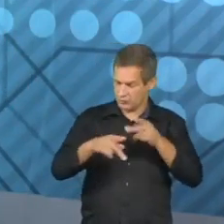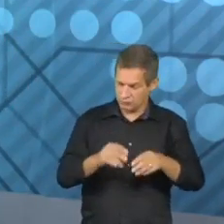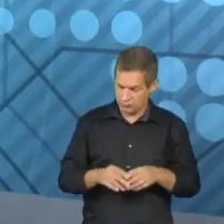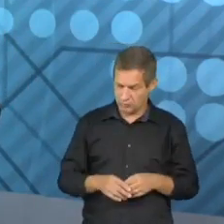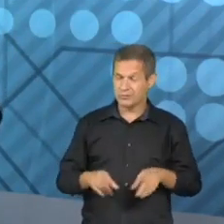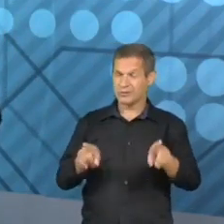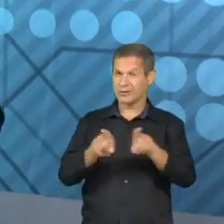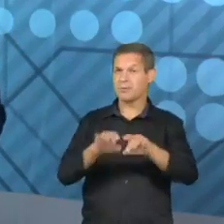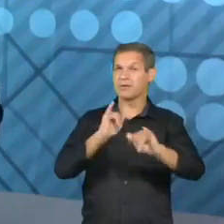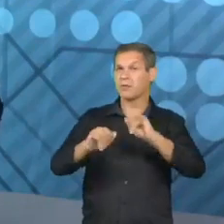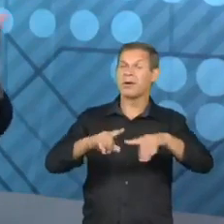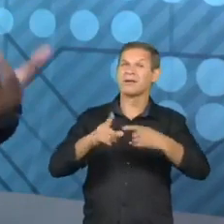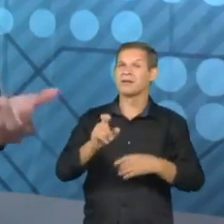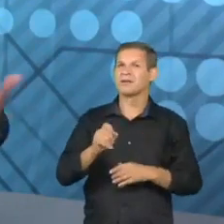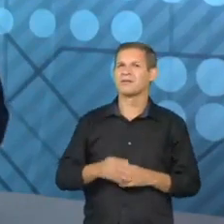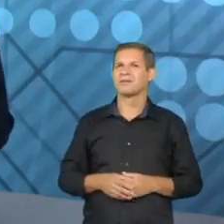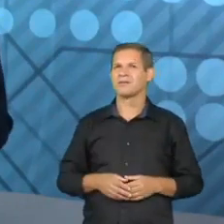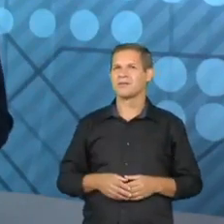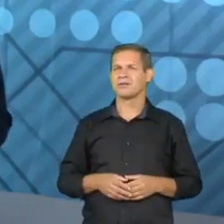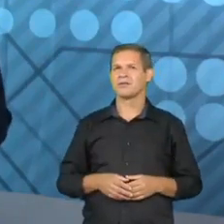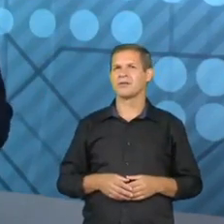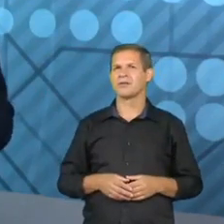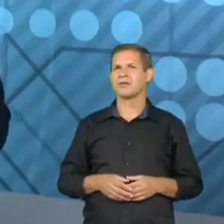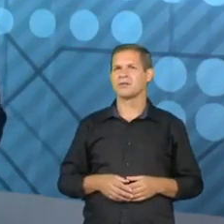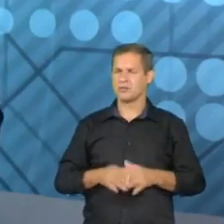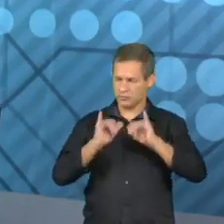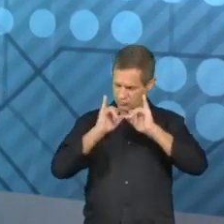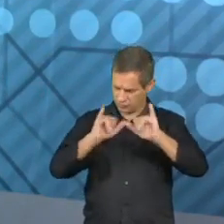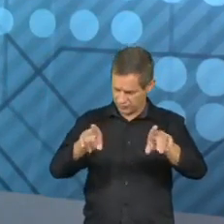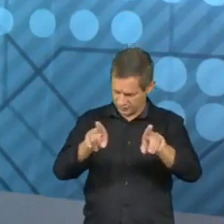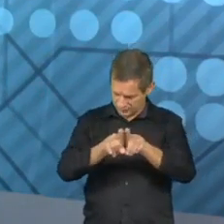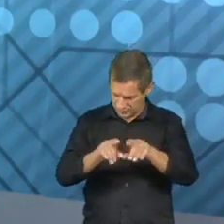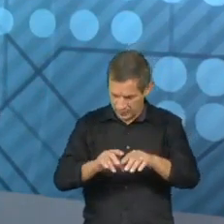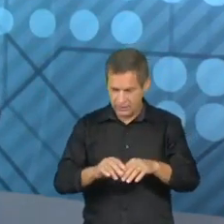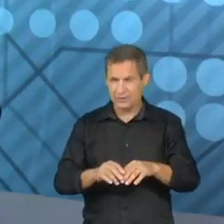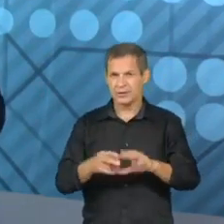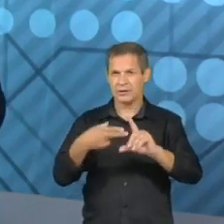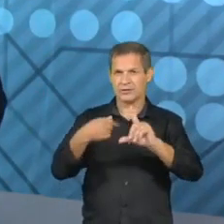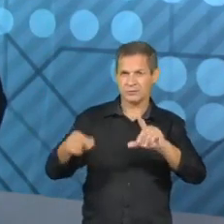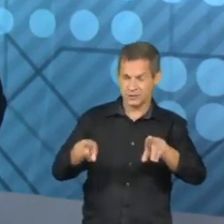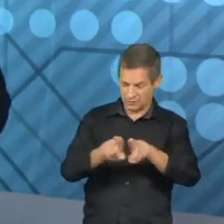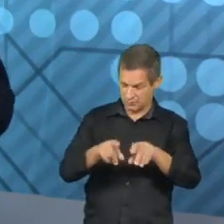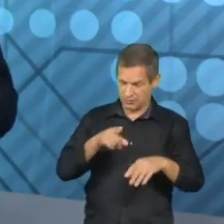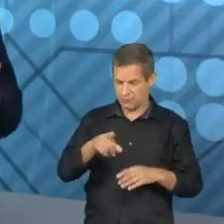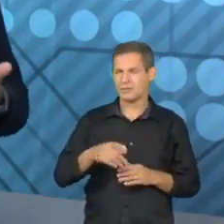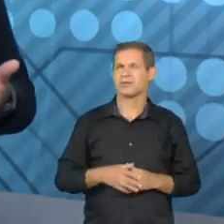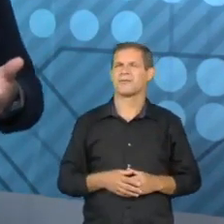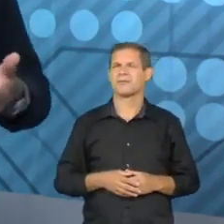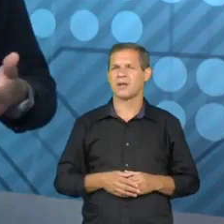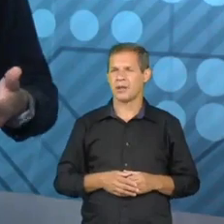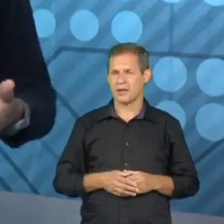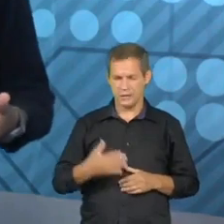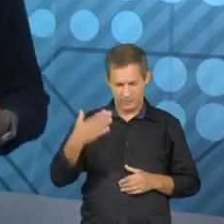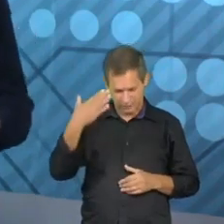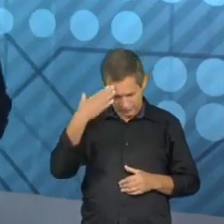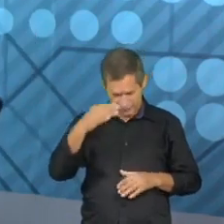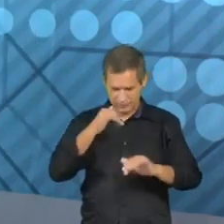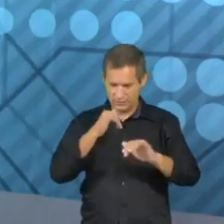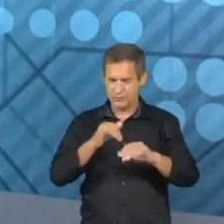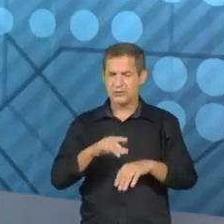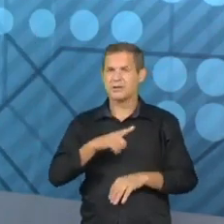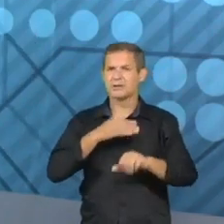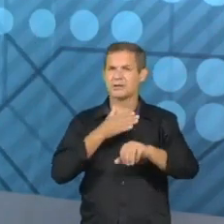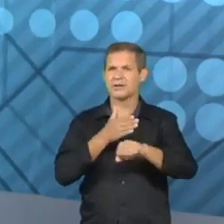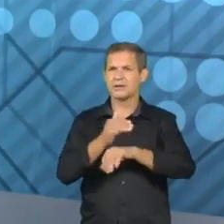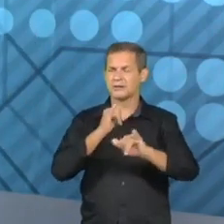alguma forma, seja por meio de uma campanha, seja por meio da imprensa, mas você acaba sabendo e tendo acesso a